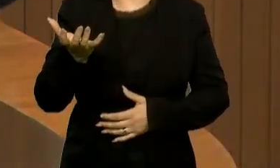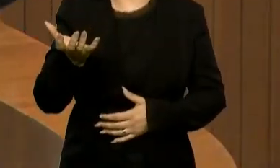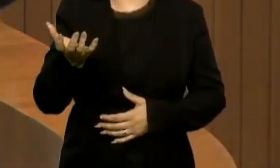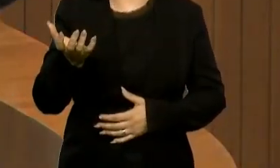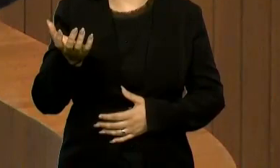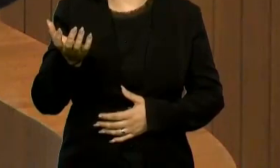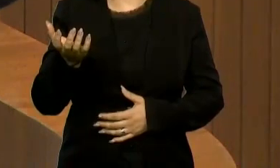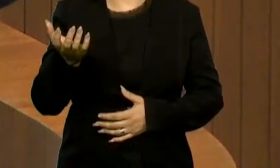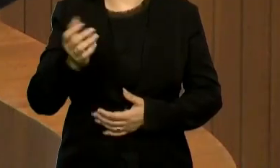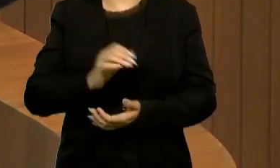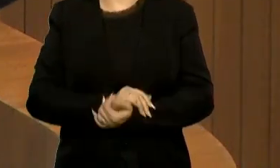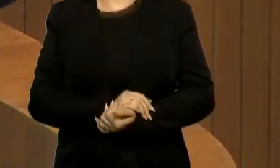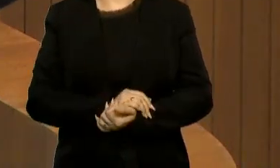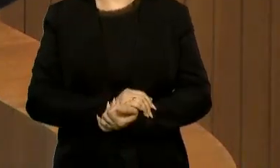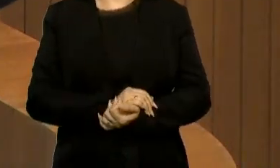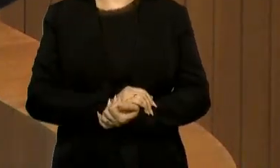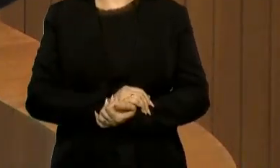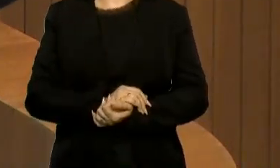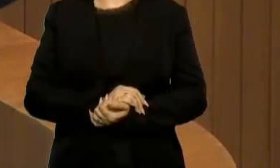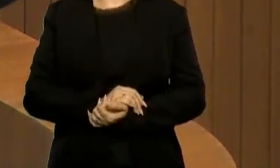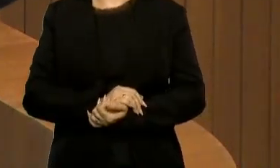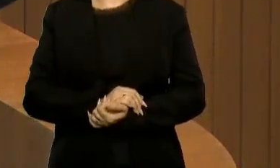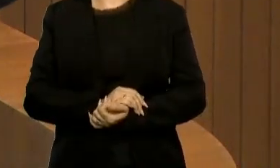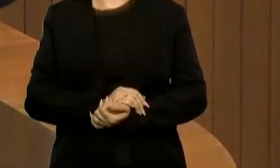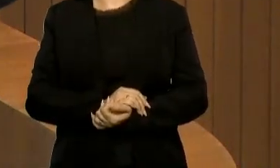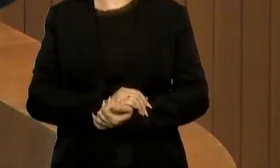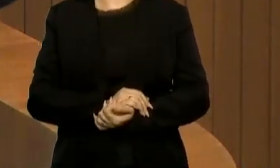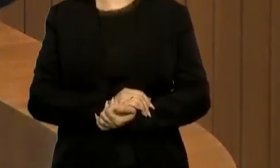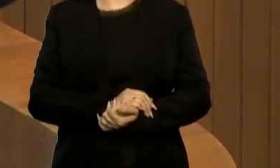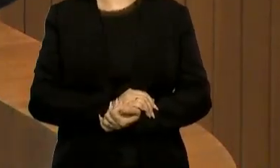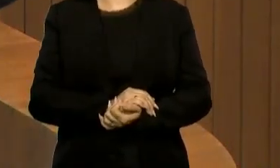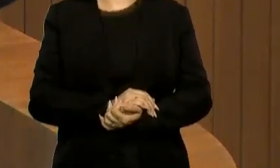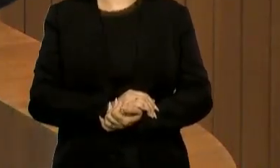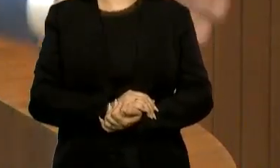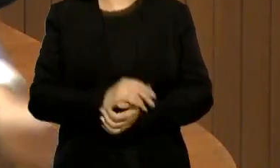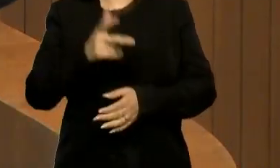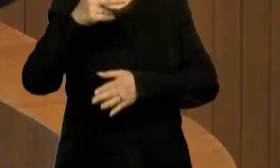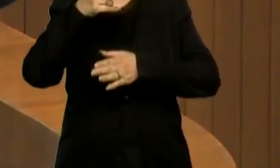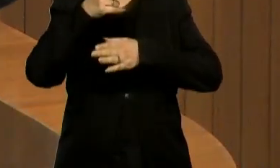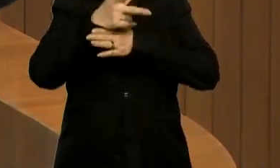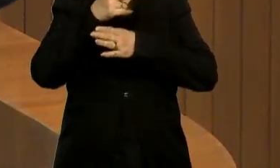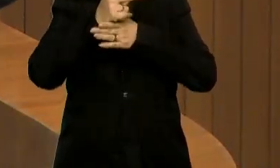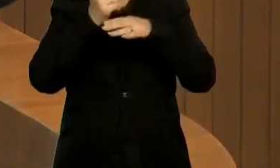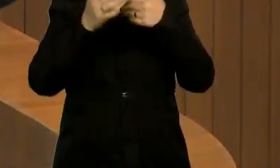acontecer. Não usar um vídeo de uma pessoa no interior empolgada,